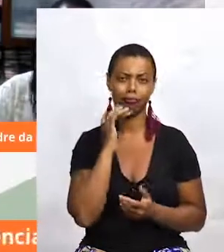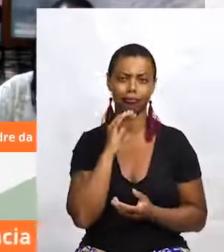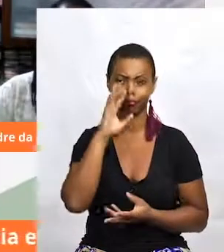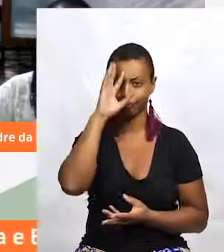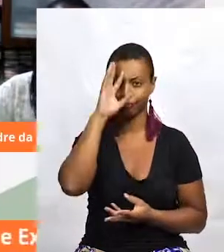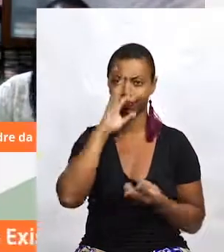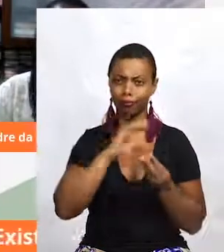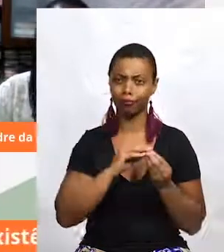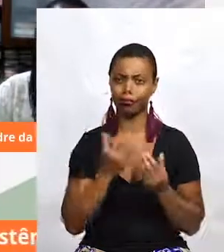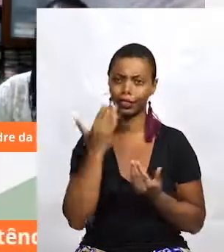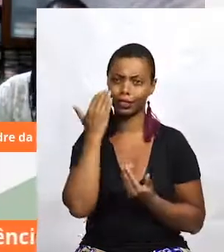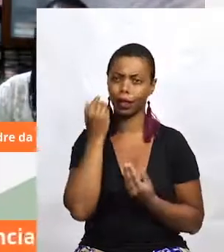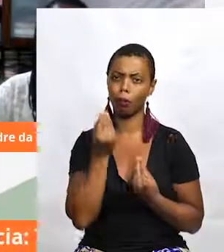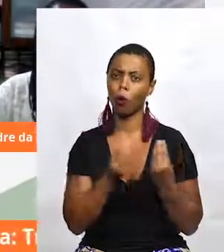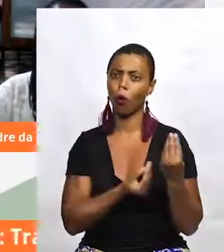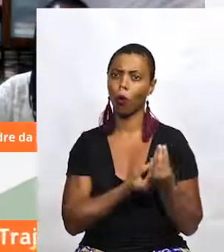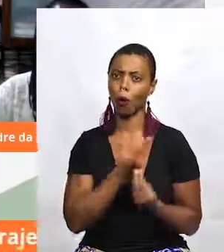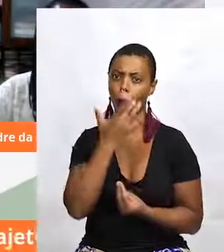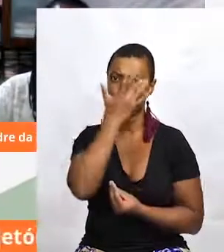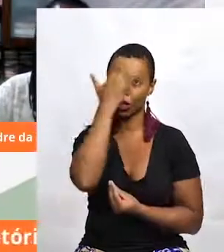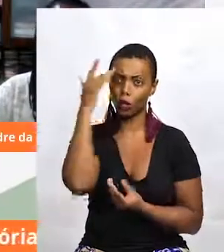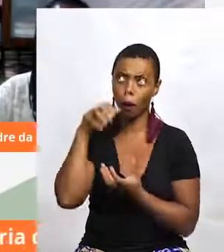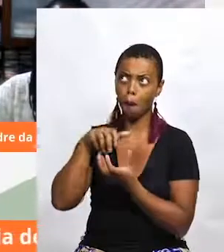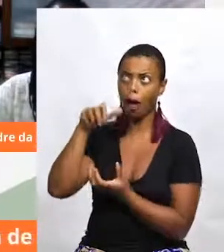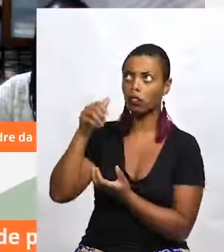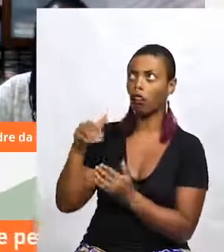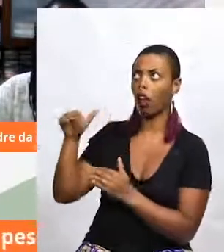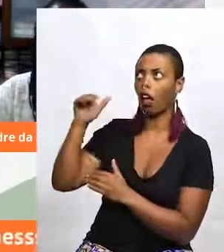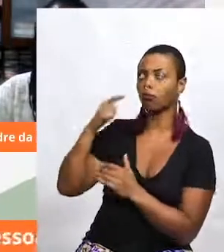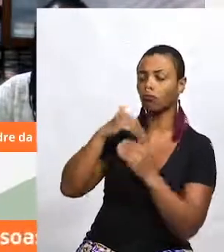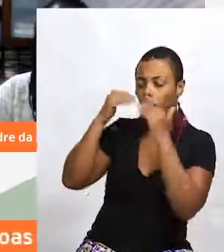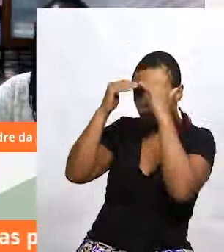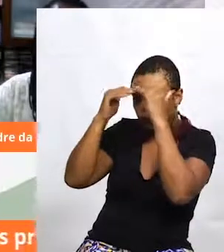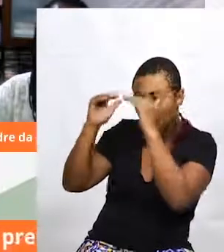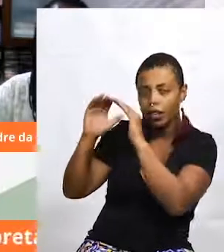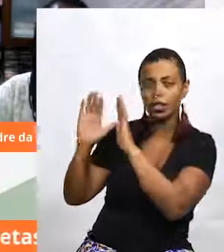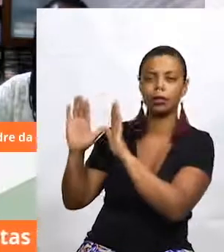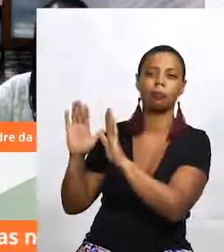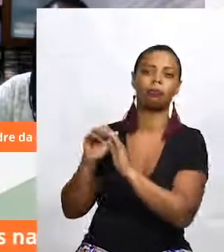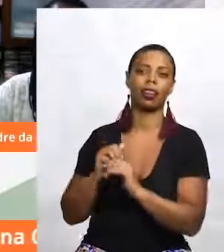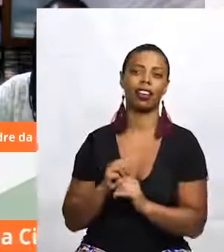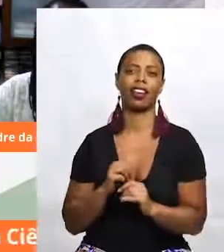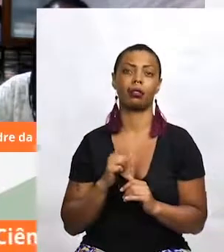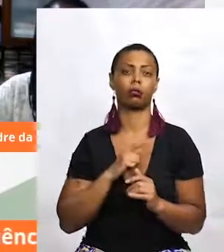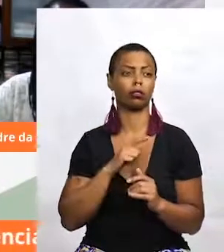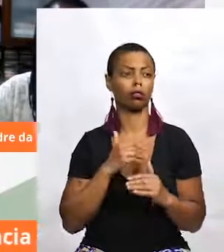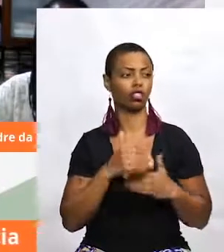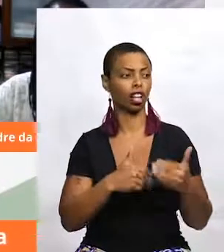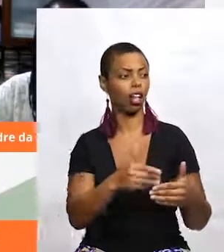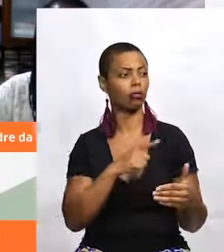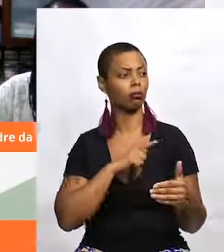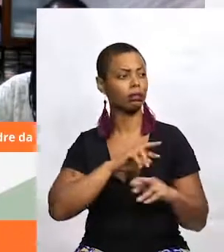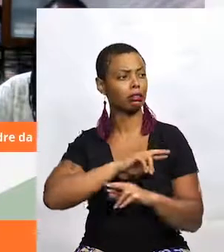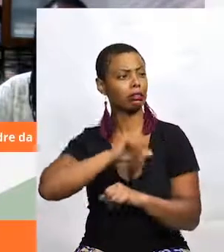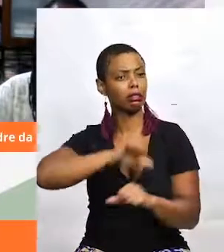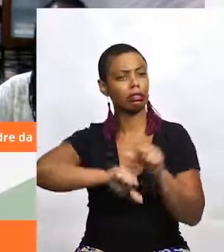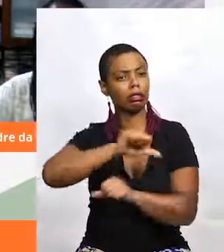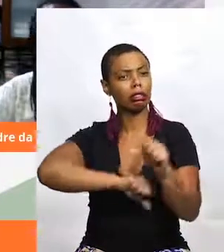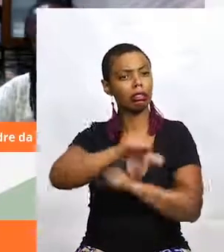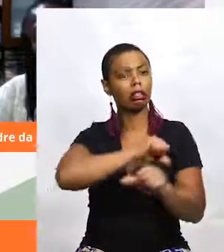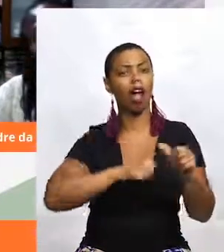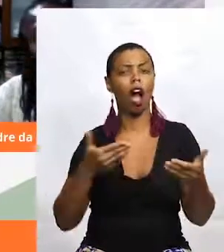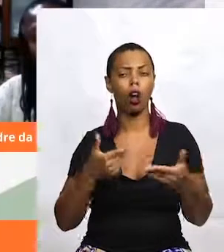papel da pessoa mais velha, né? A gente está numa geração que está passando por transformações. Eu acho que a gente tem um desafio grande